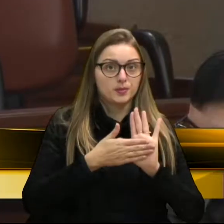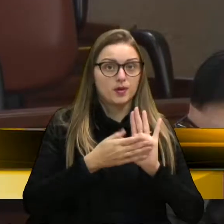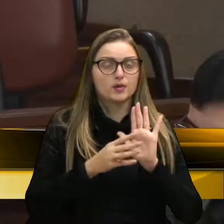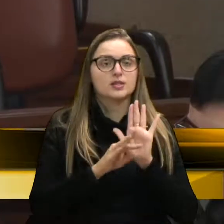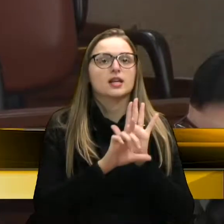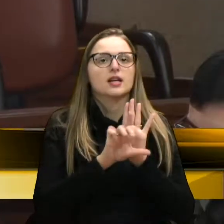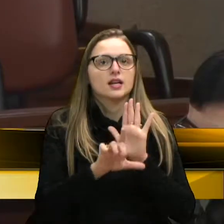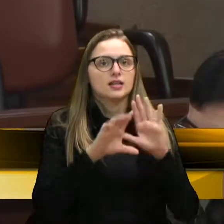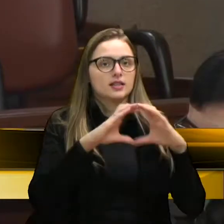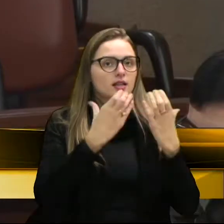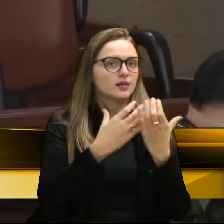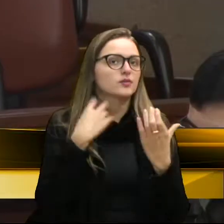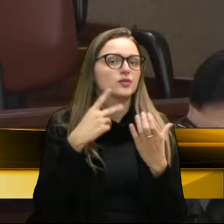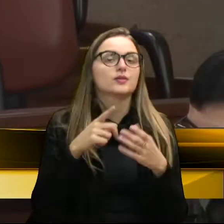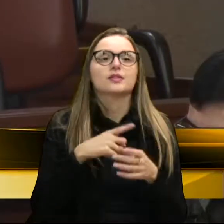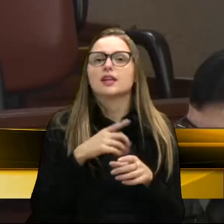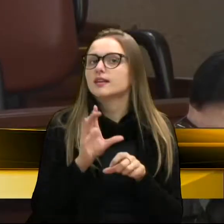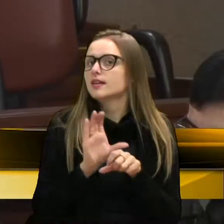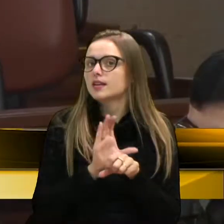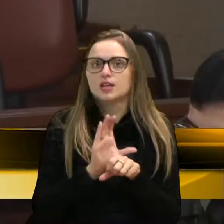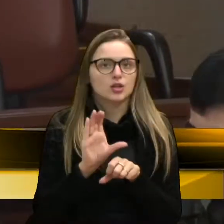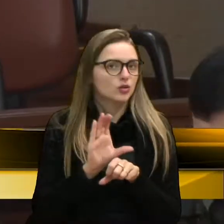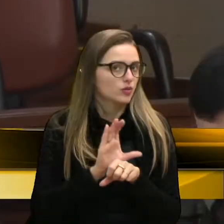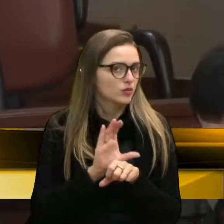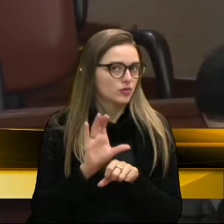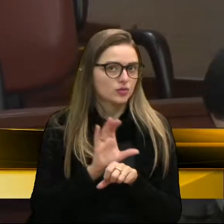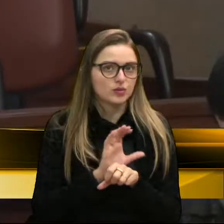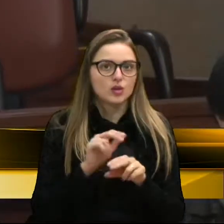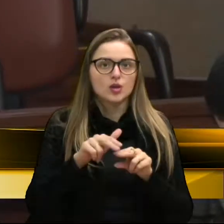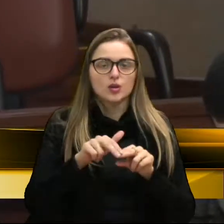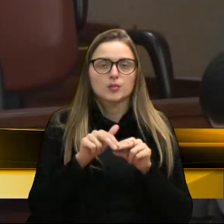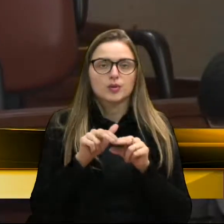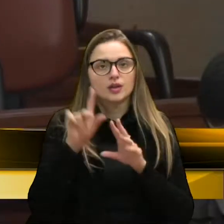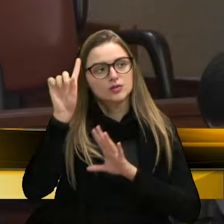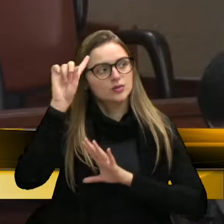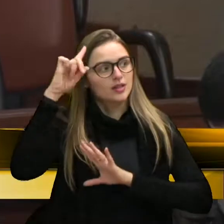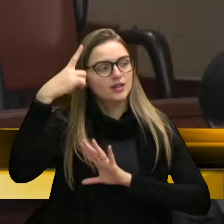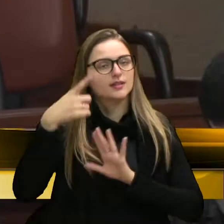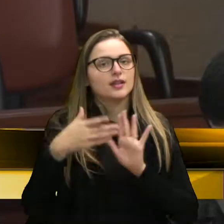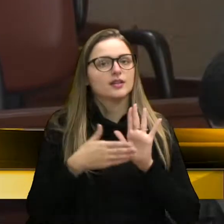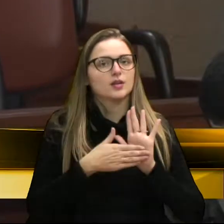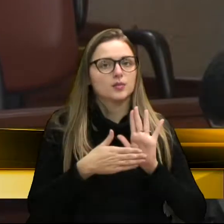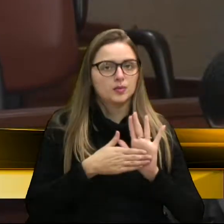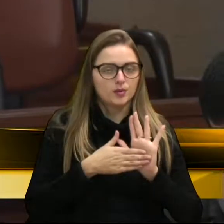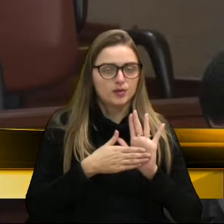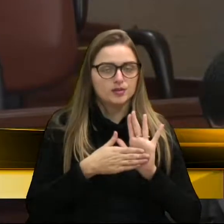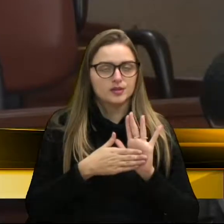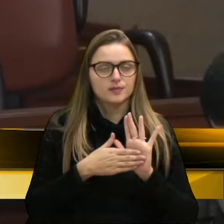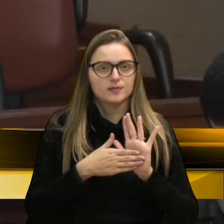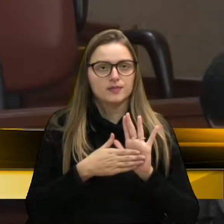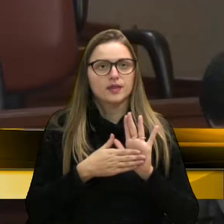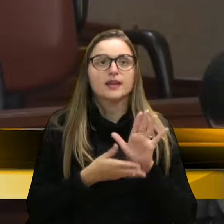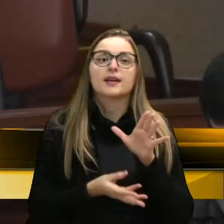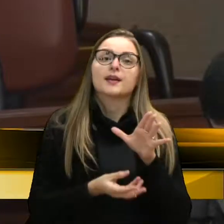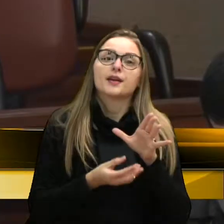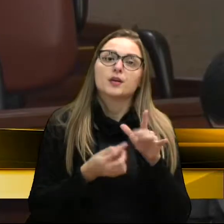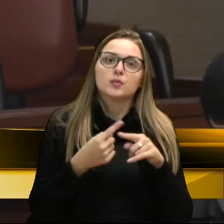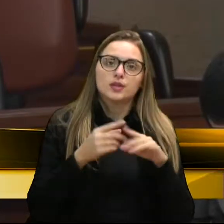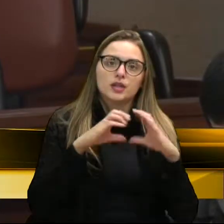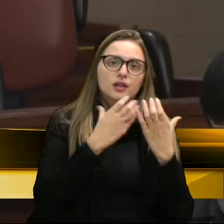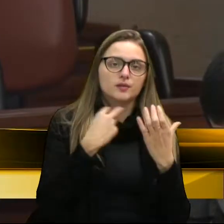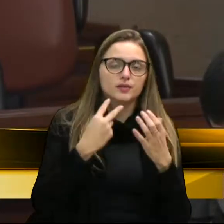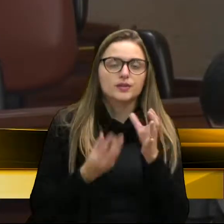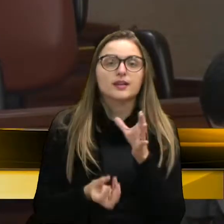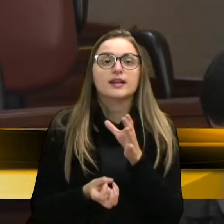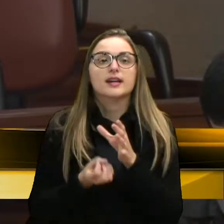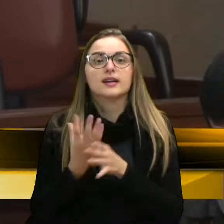legislativa apresenta inconstitucionalidade por vício de iniciativa, visto que cria